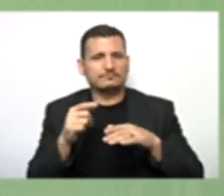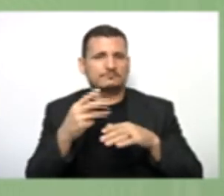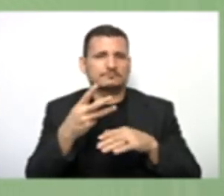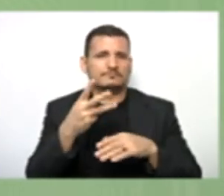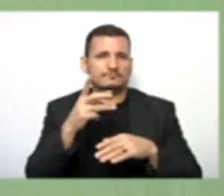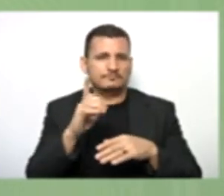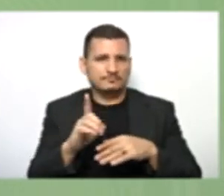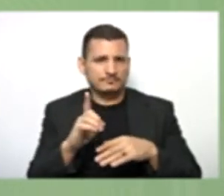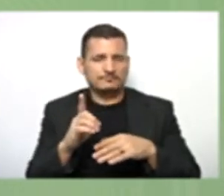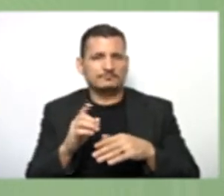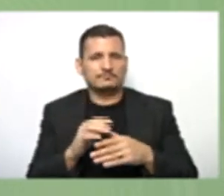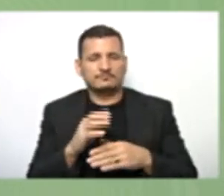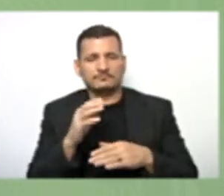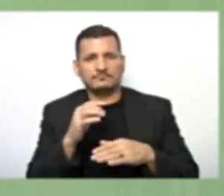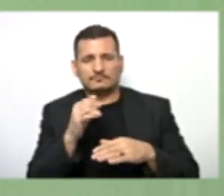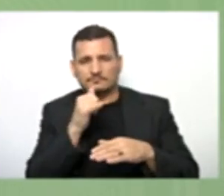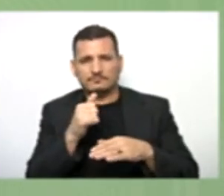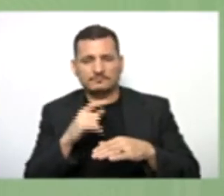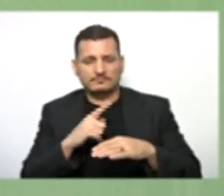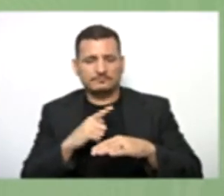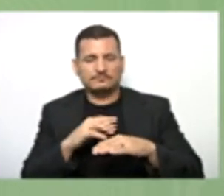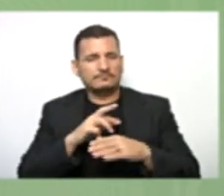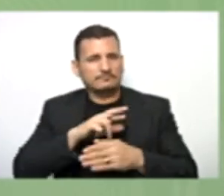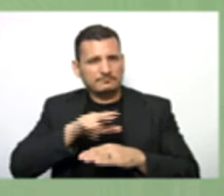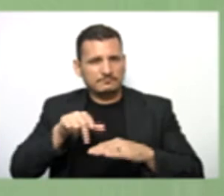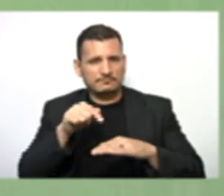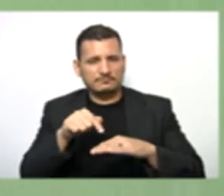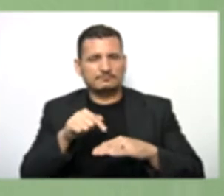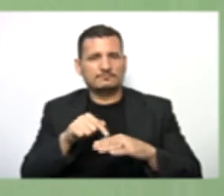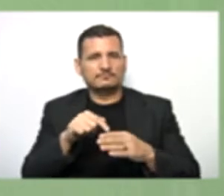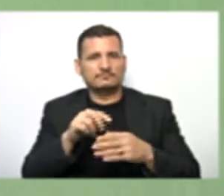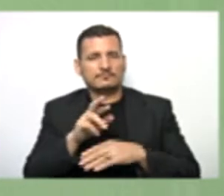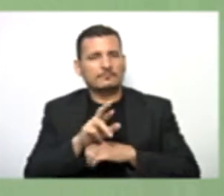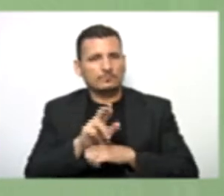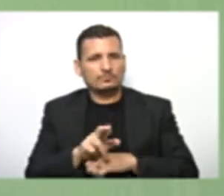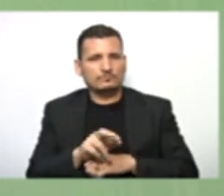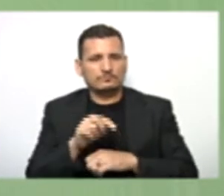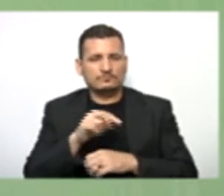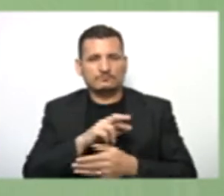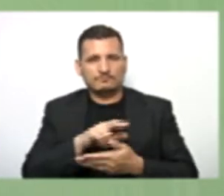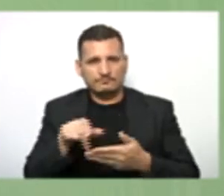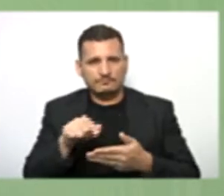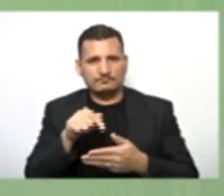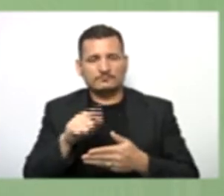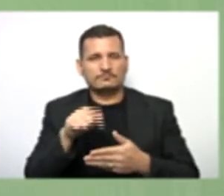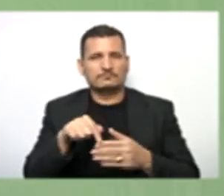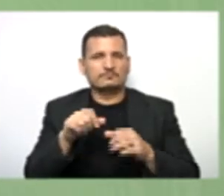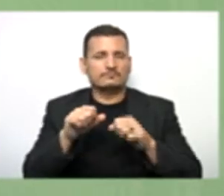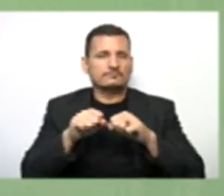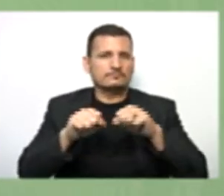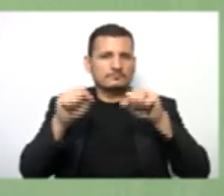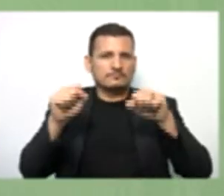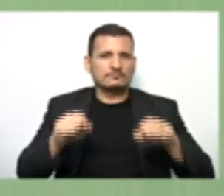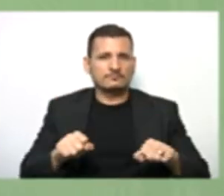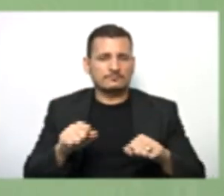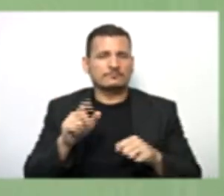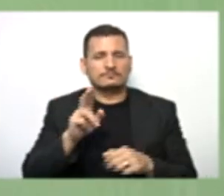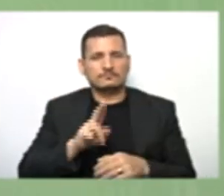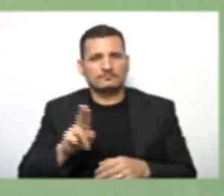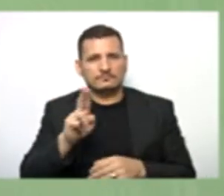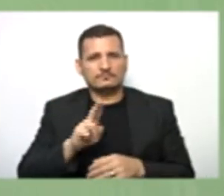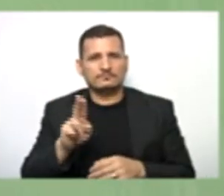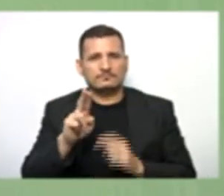temos muitos recursos desses, por exemplo, são softwares que vão executar, né, vão